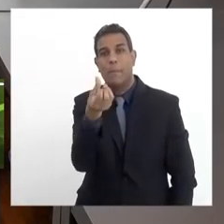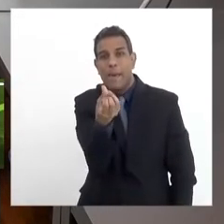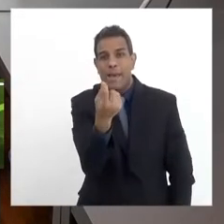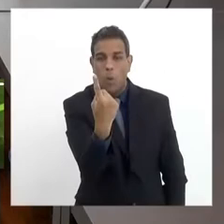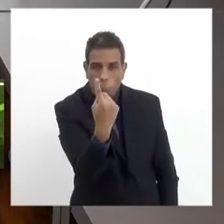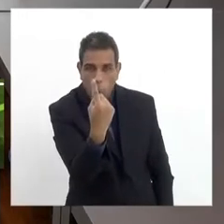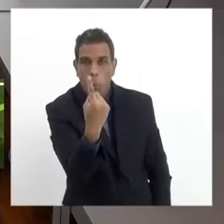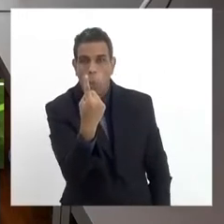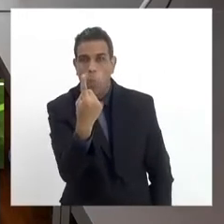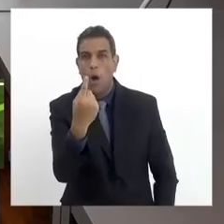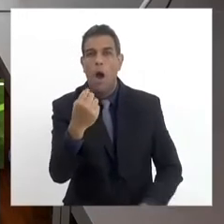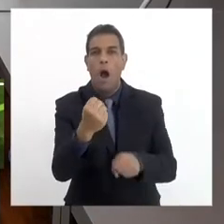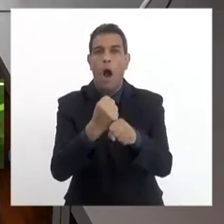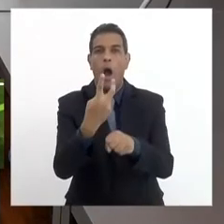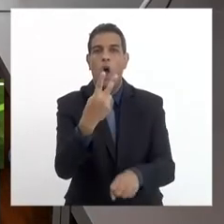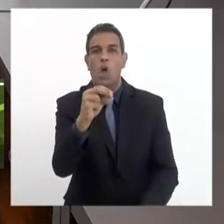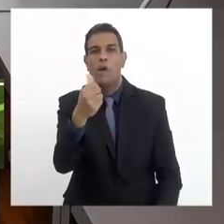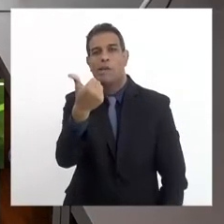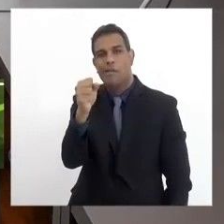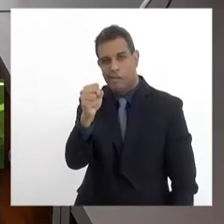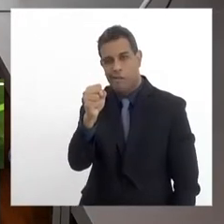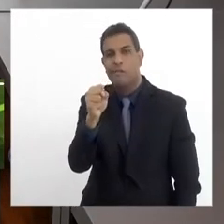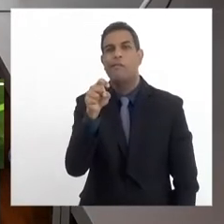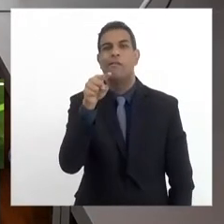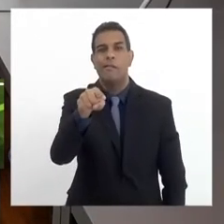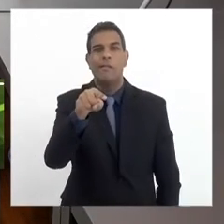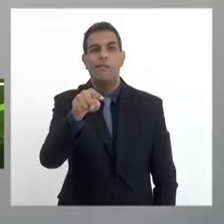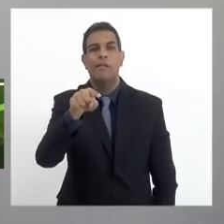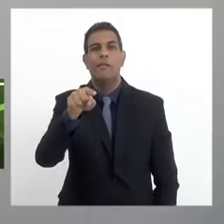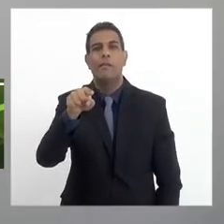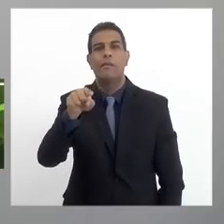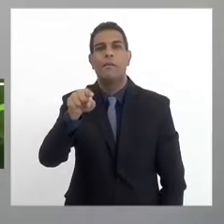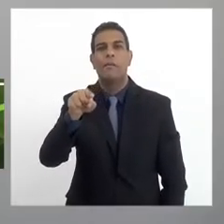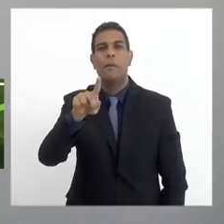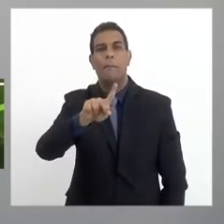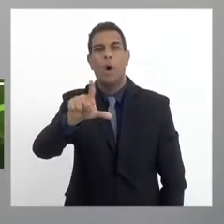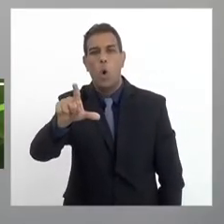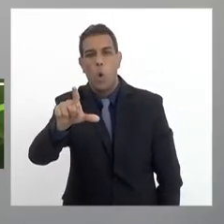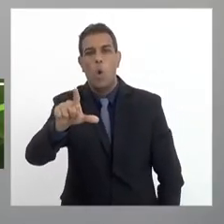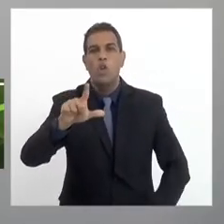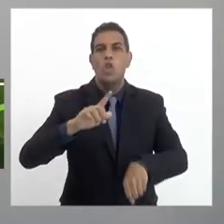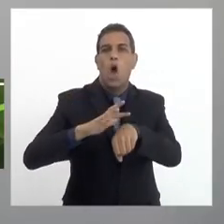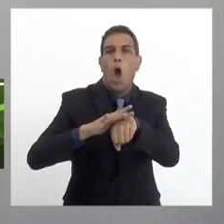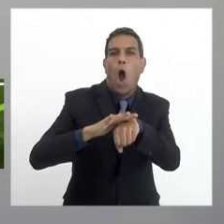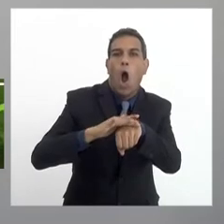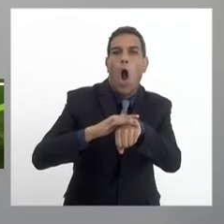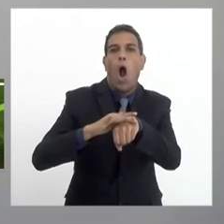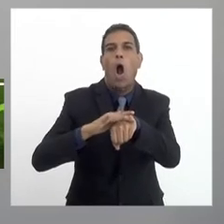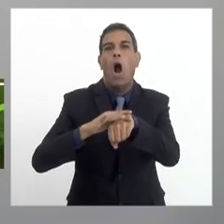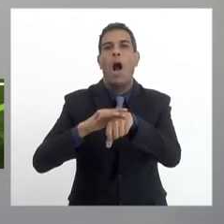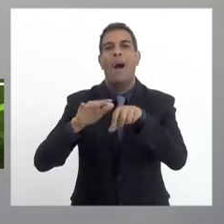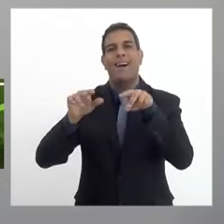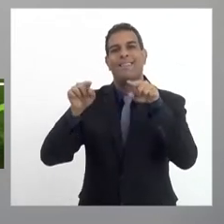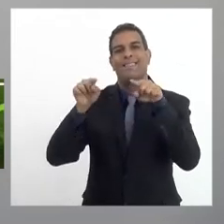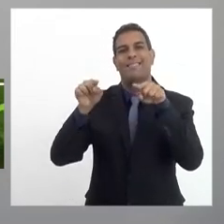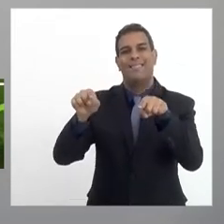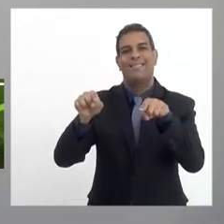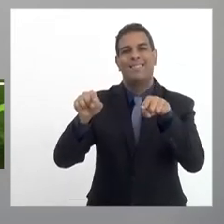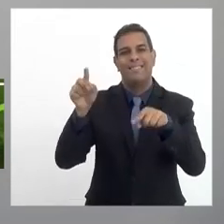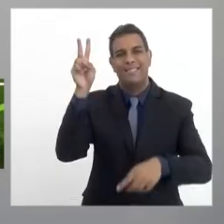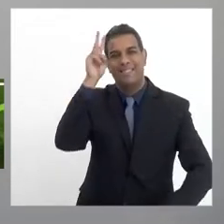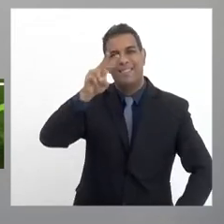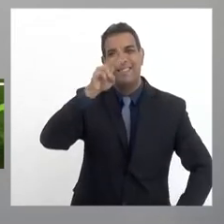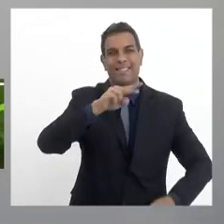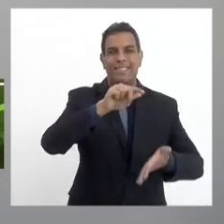de 2018. Projeto de lei sobre doença é sempre um risco, porque o Átila Nunes leu todo o